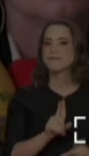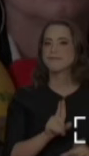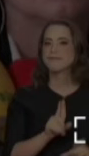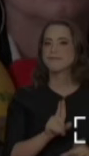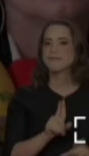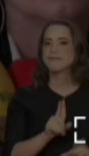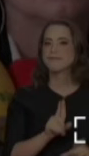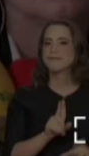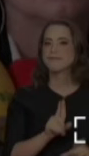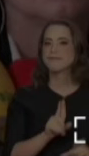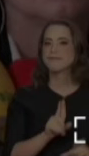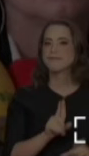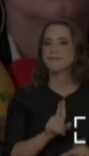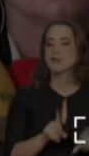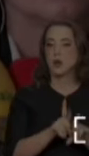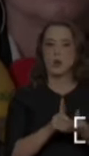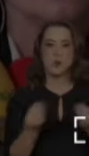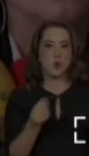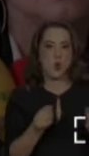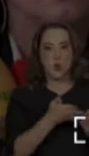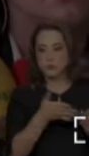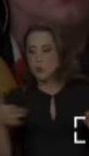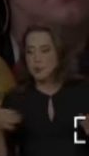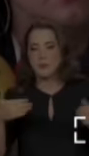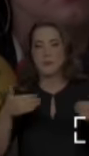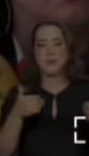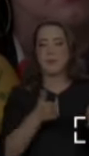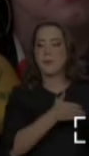Sobre, ele fala ali sobre o processo eleitoral, não é isso?